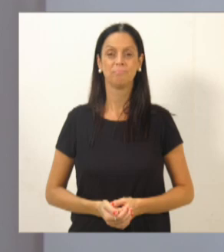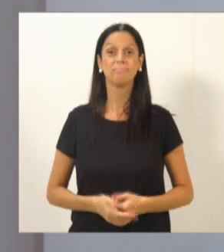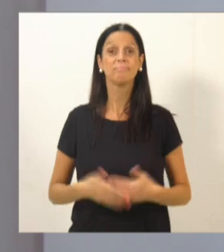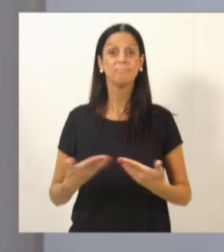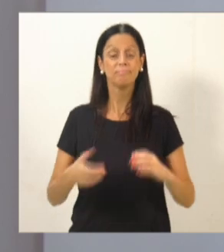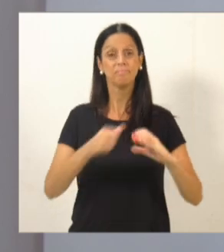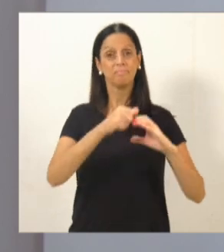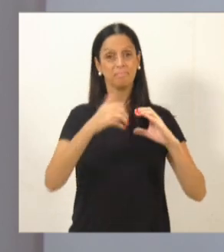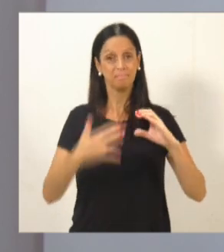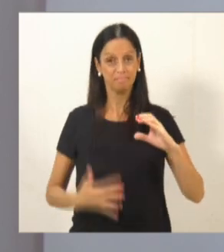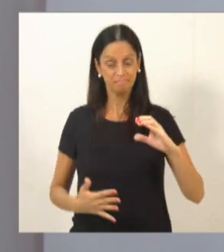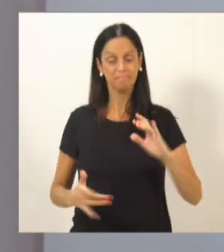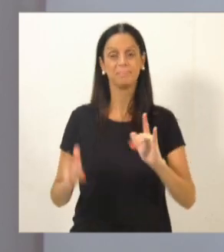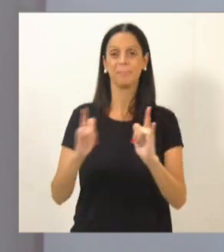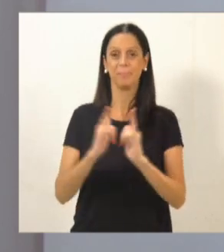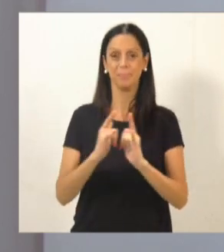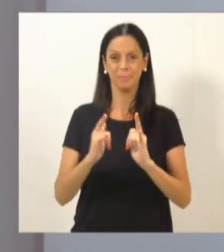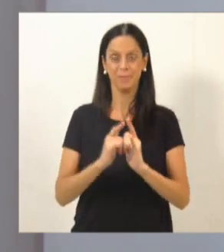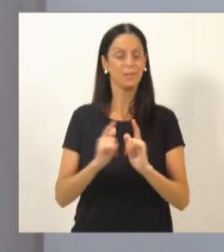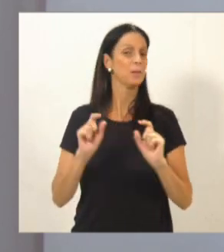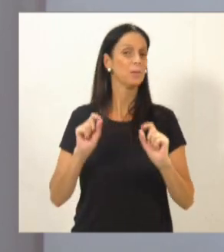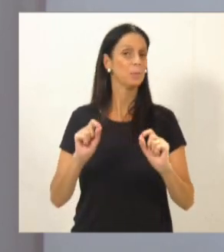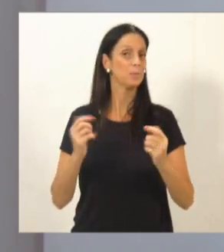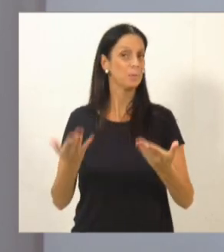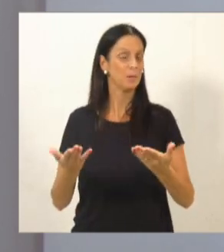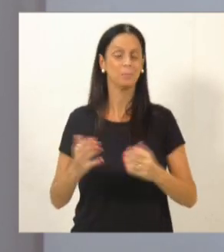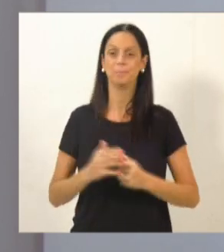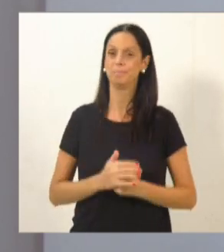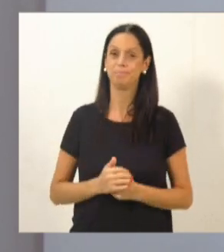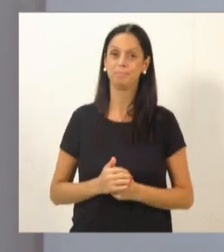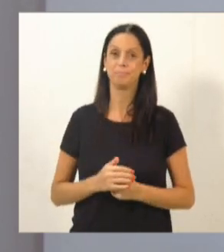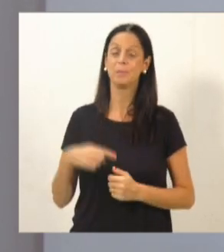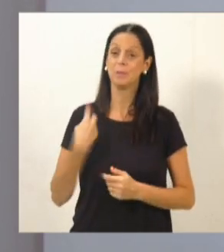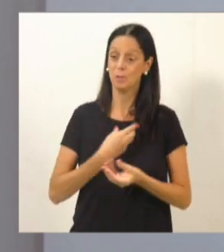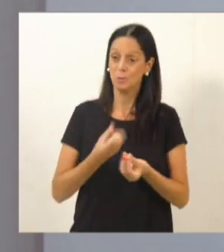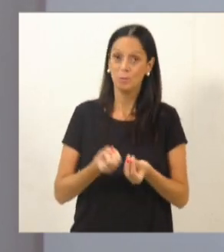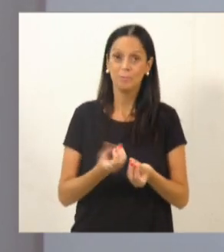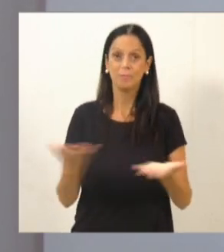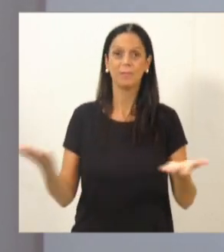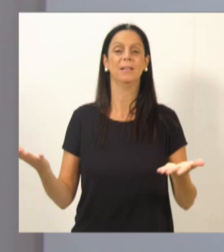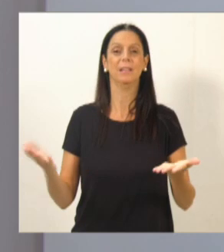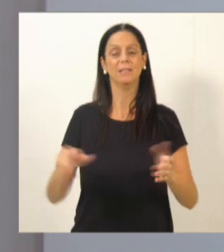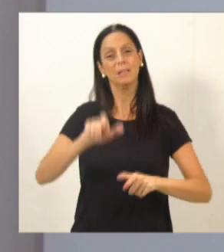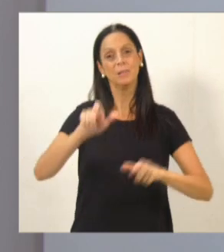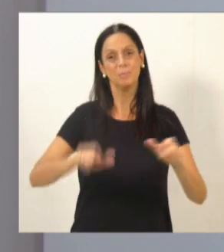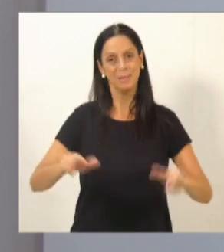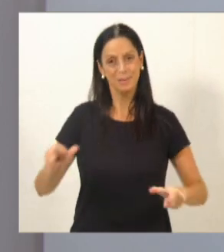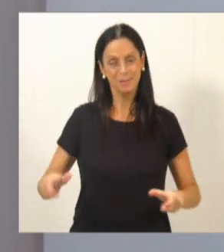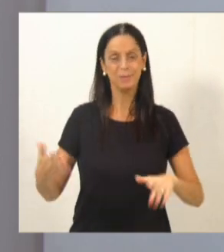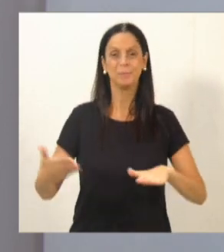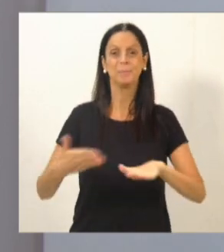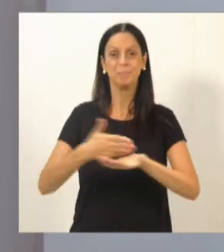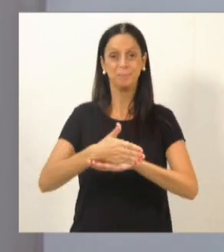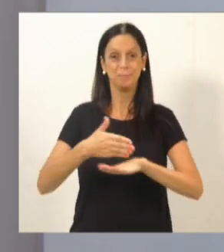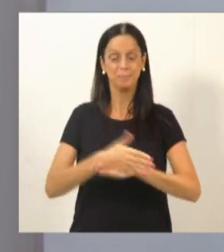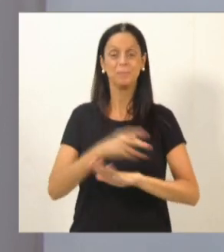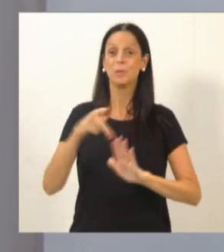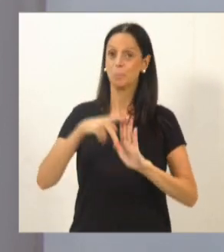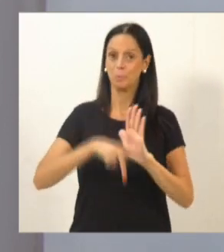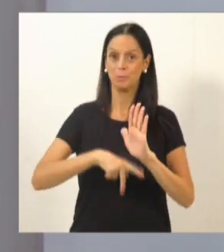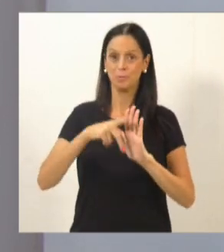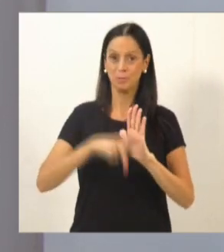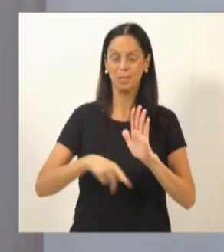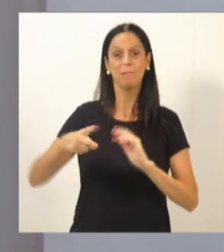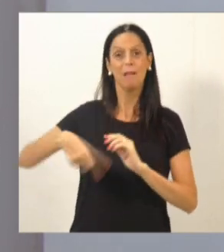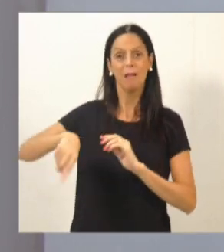da nossa instituição é que tudo o que a gente oferece para as pessoas que participam nos nossos projetos recebem isso